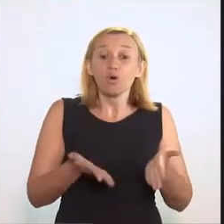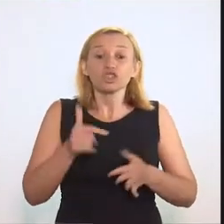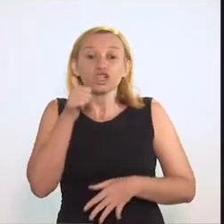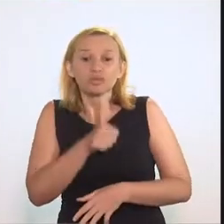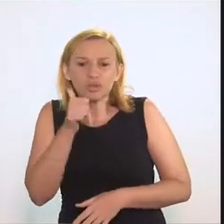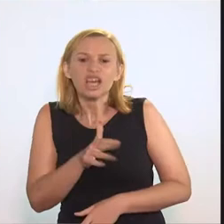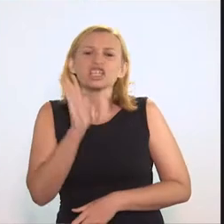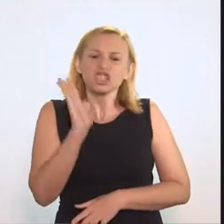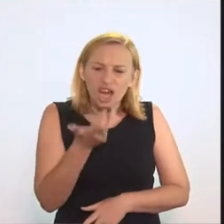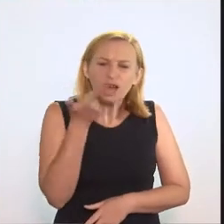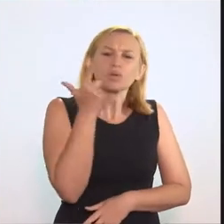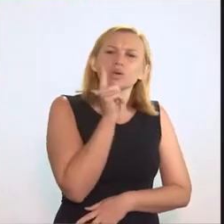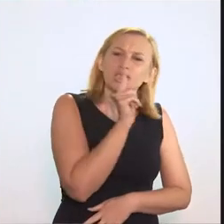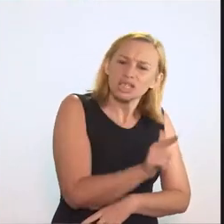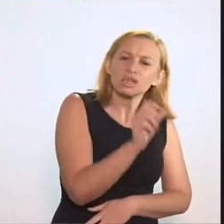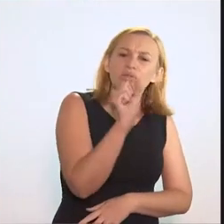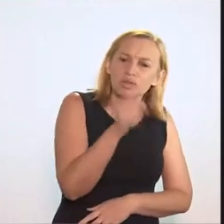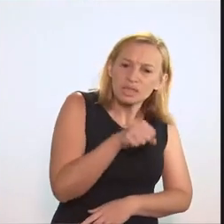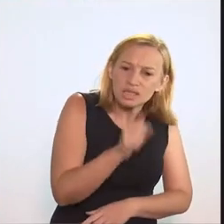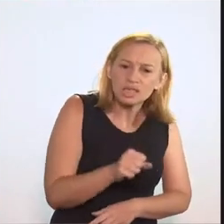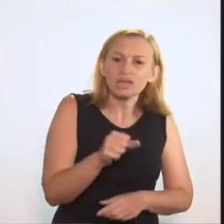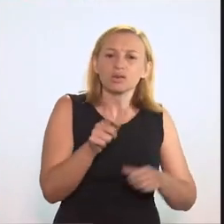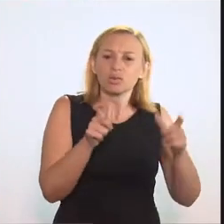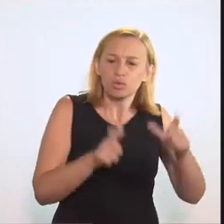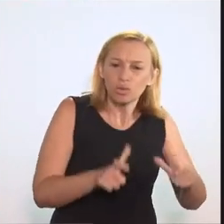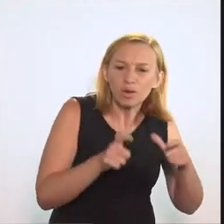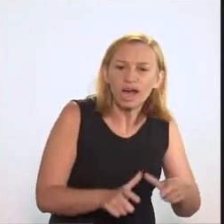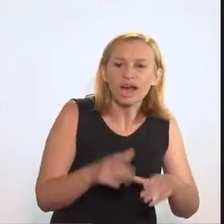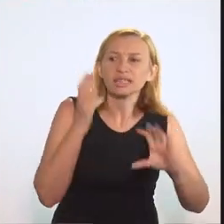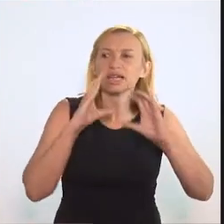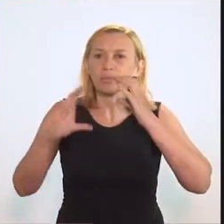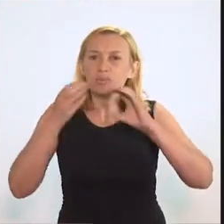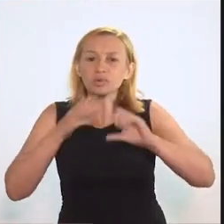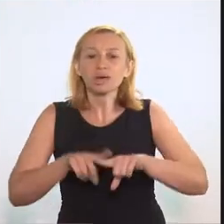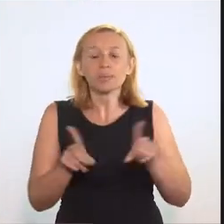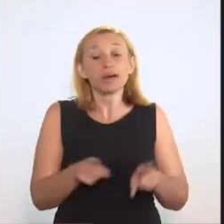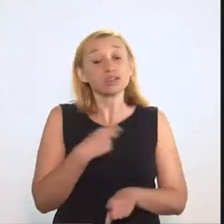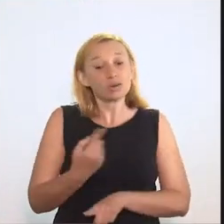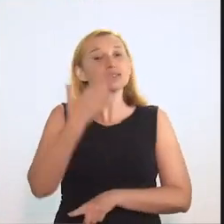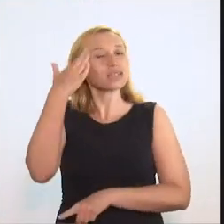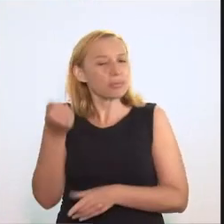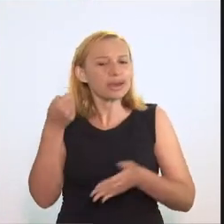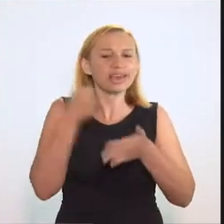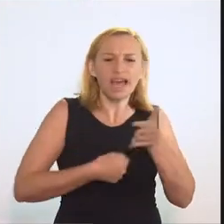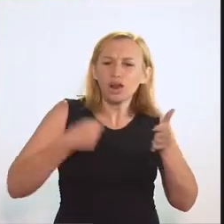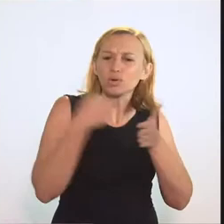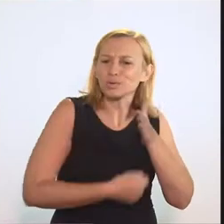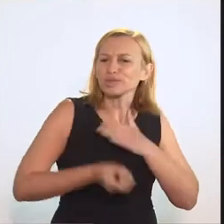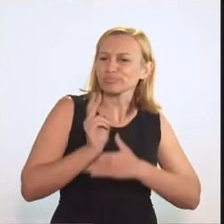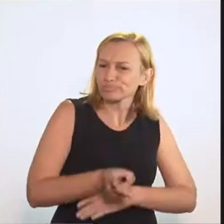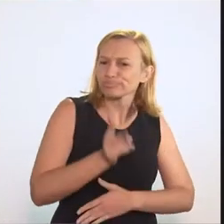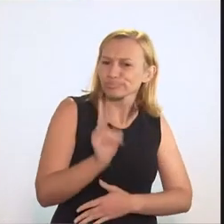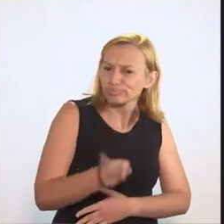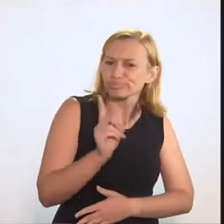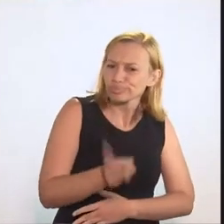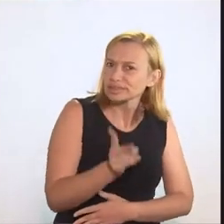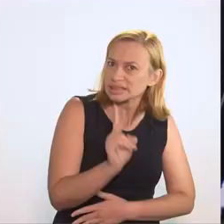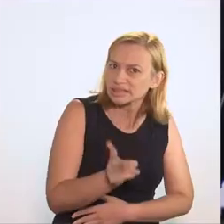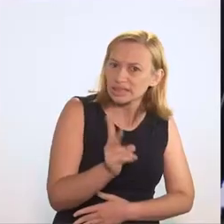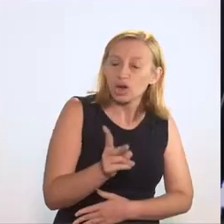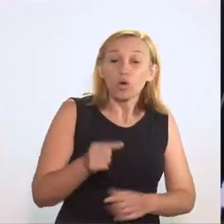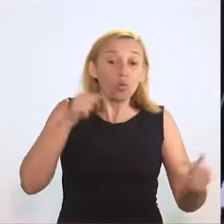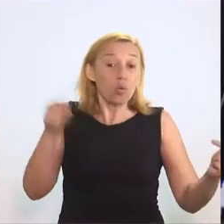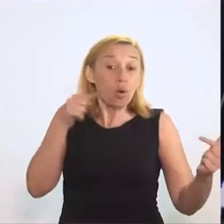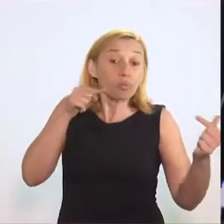as mulheres já conquistaram um espaço na música, mas a gente sabe que a luta é constante.